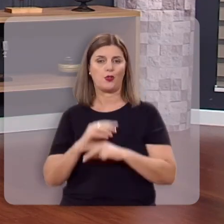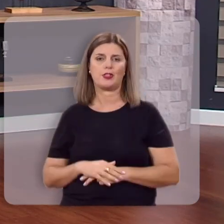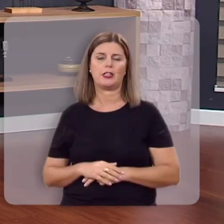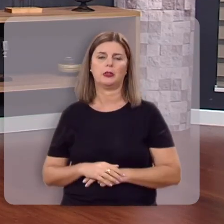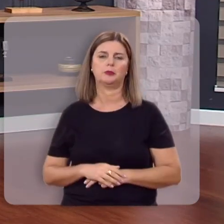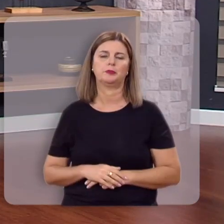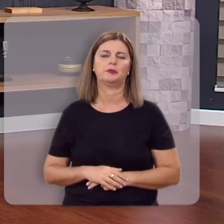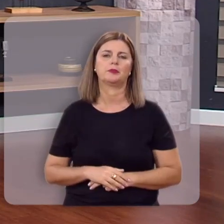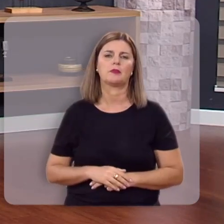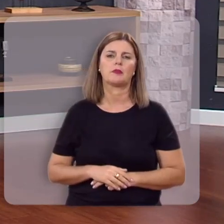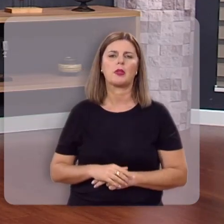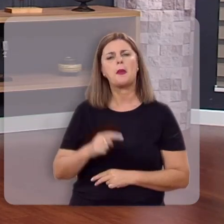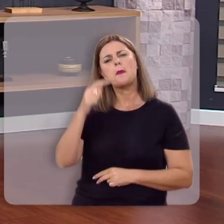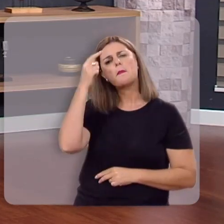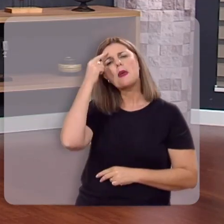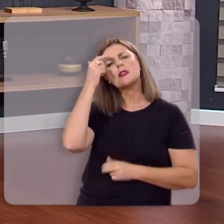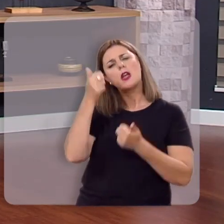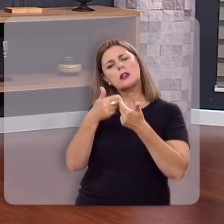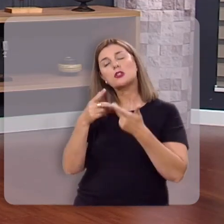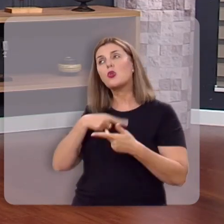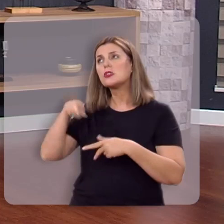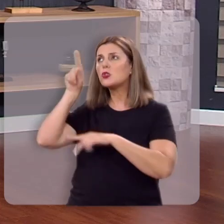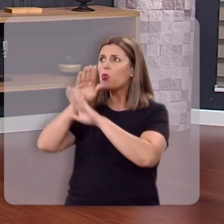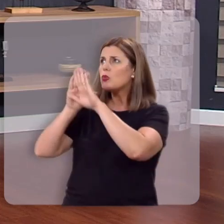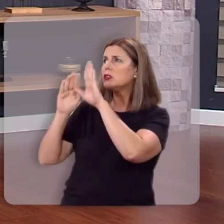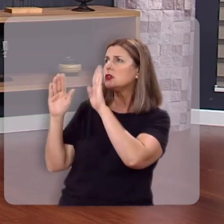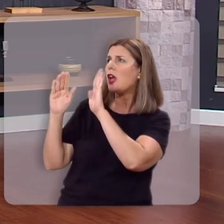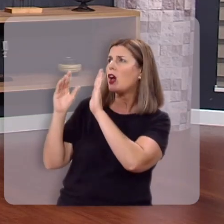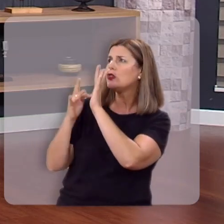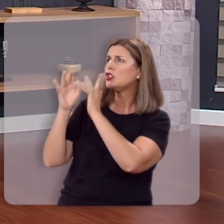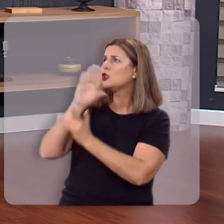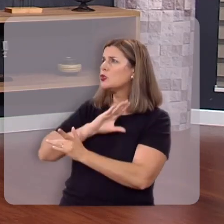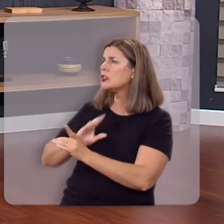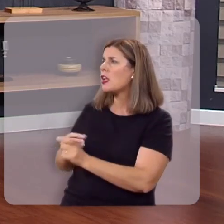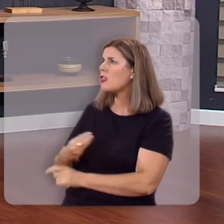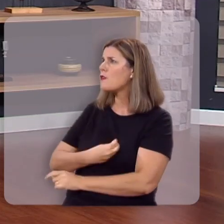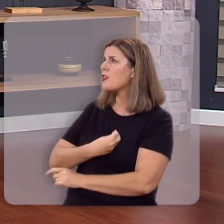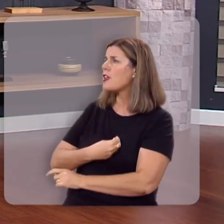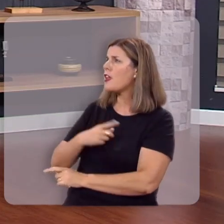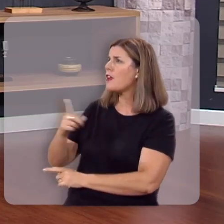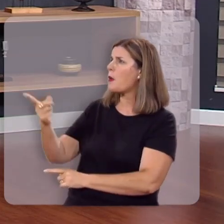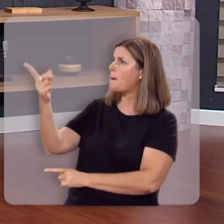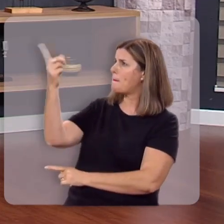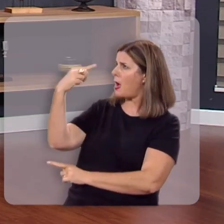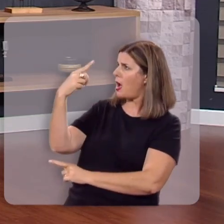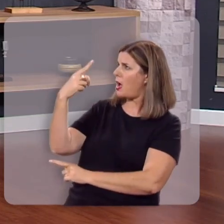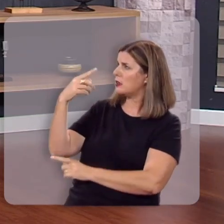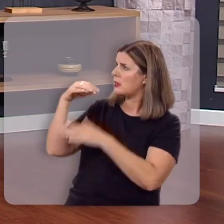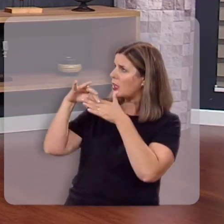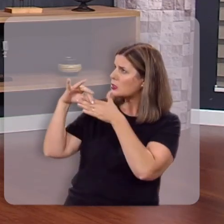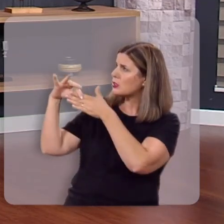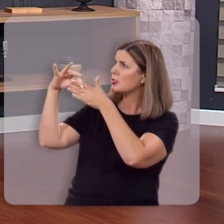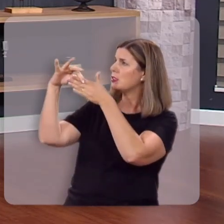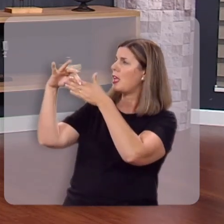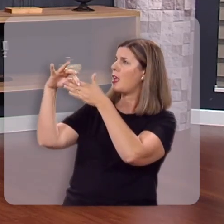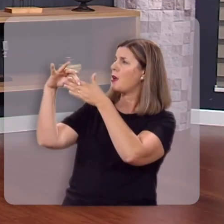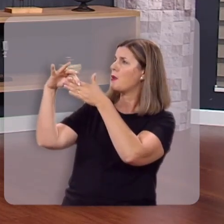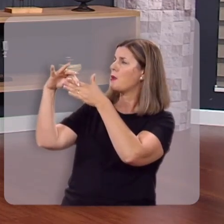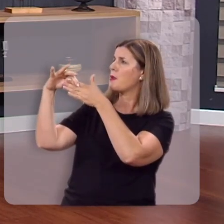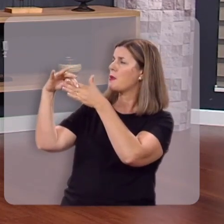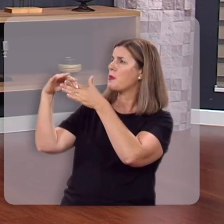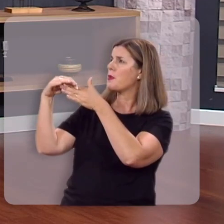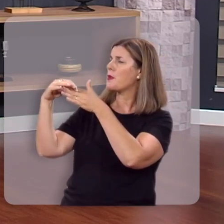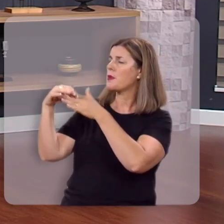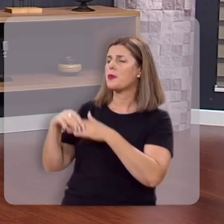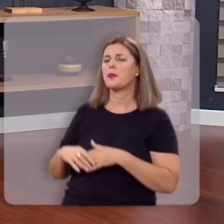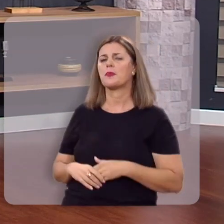vitoriosa é pensar nas coisas lá do alto, onde Cristo vive. Ser governado pelo céu e não pela terra.